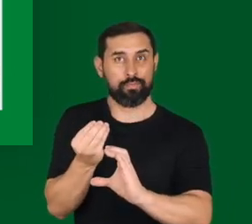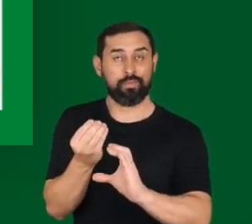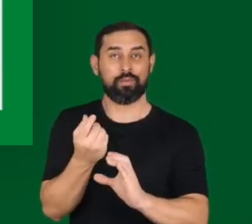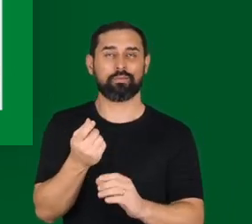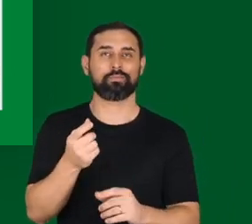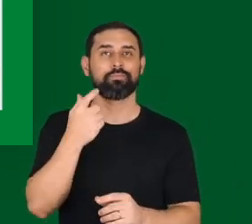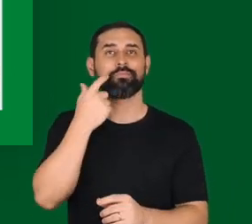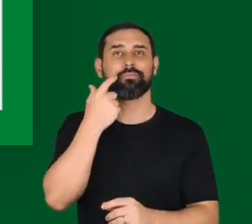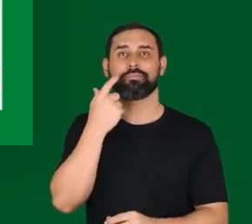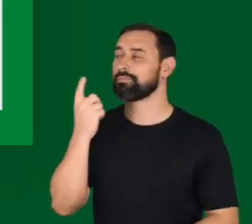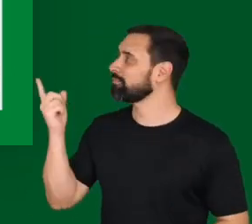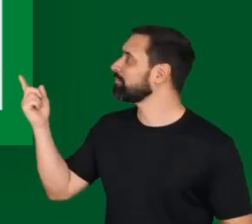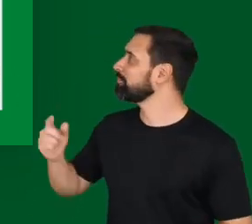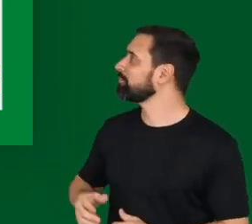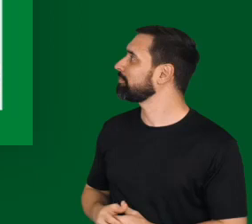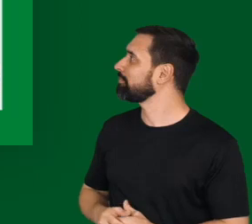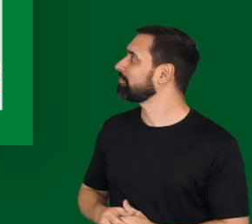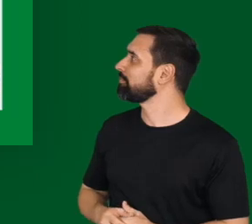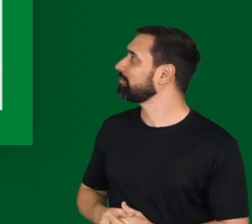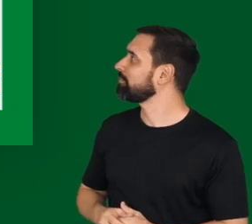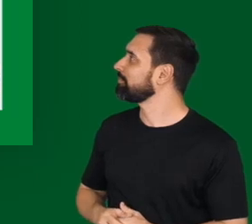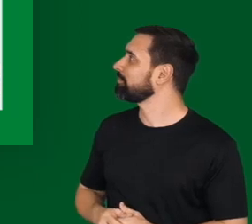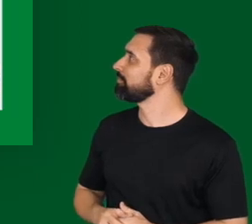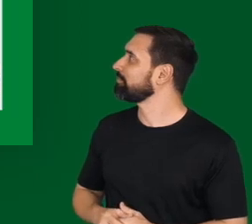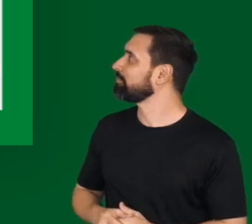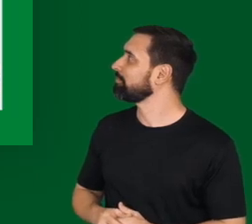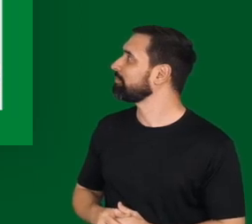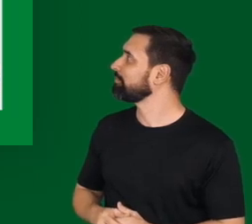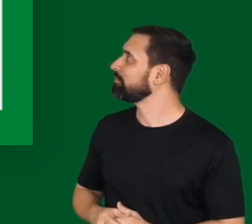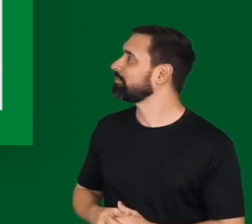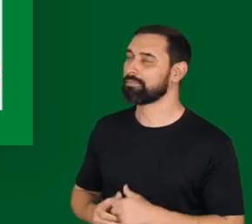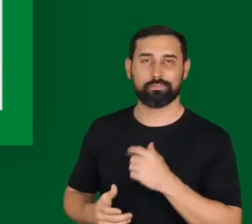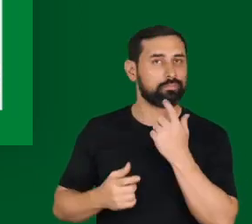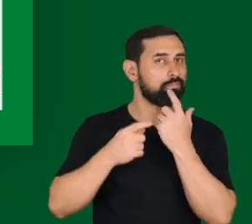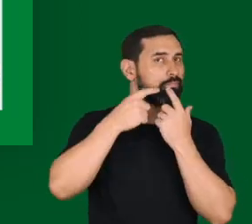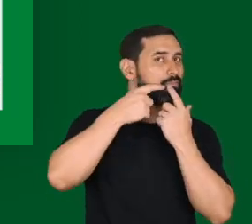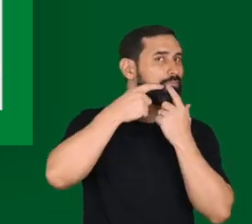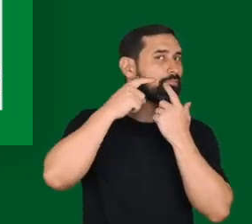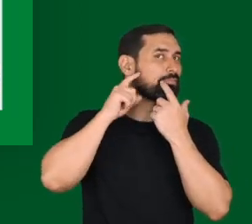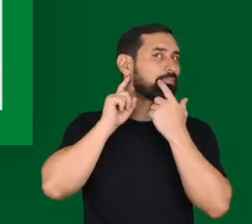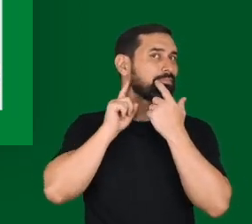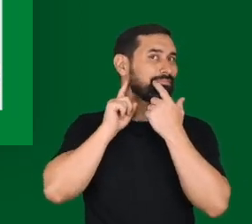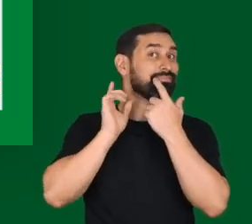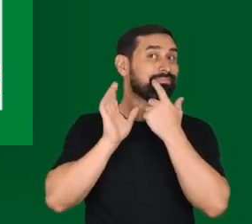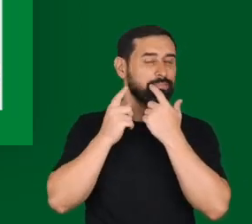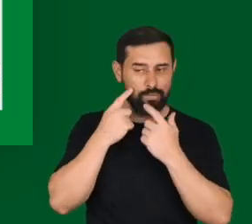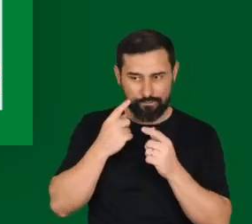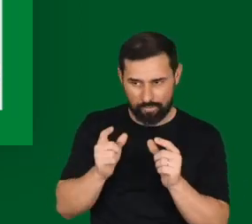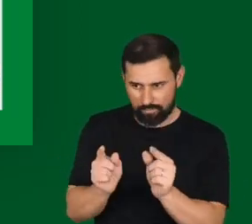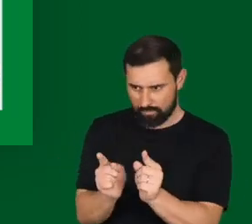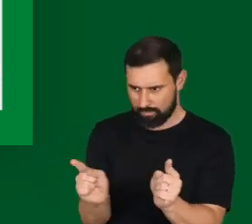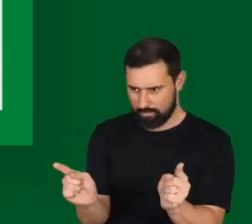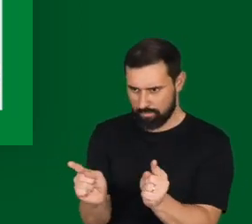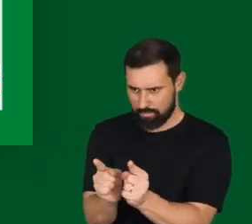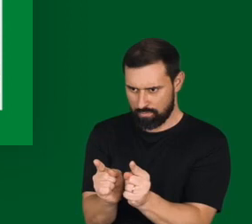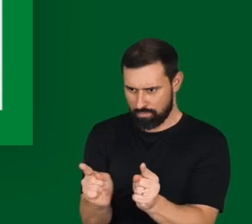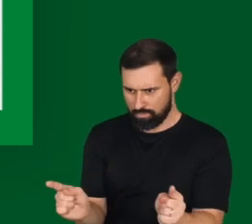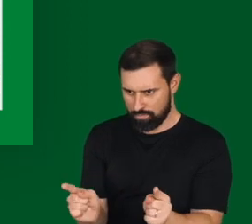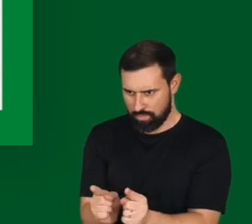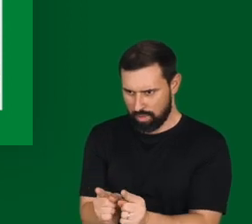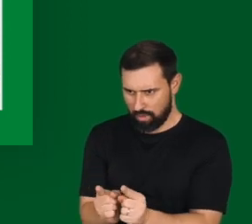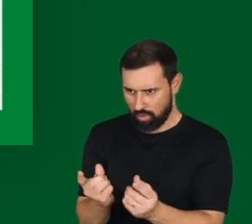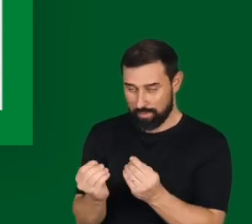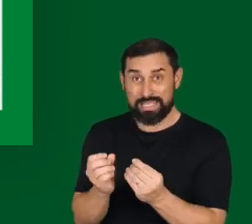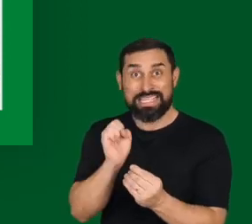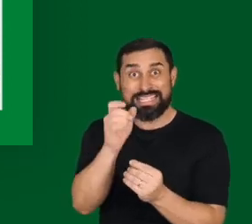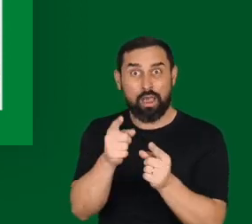oro? Da comissura labial ao ângulo da mandíbula ou lóbulo da orelha, tá? Por que que é tão importante essa questão da